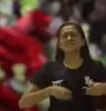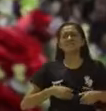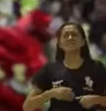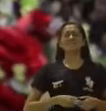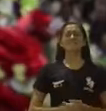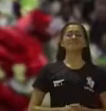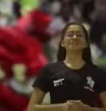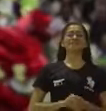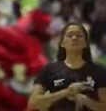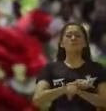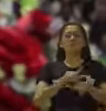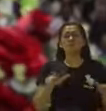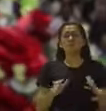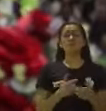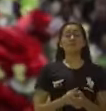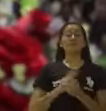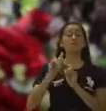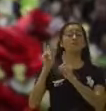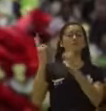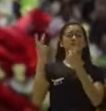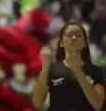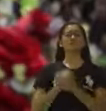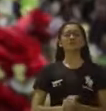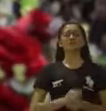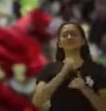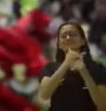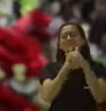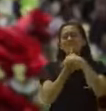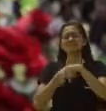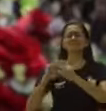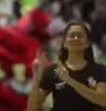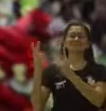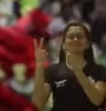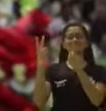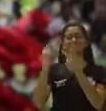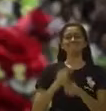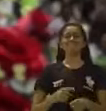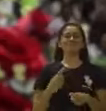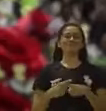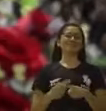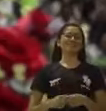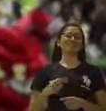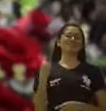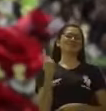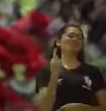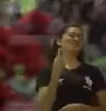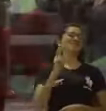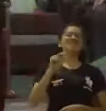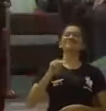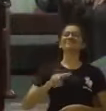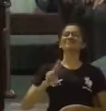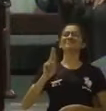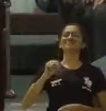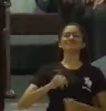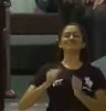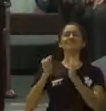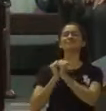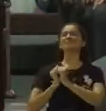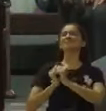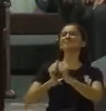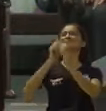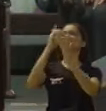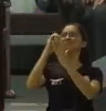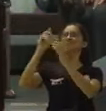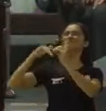a escassez, eu posso superar o abatimento, porque eu não estou sozinho, eu não ando